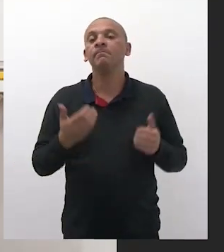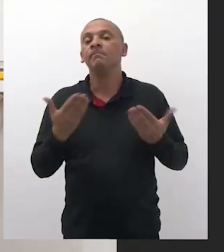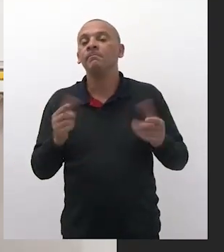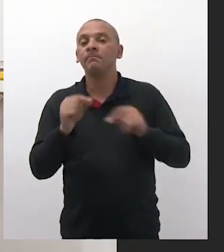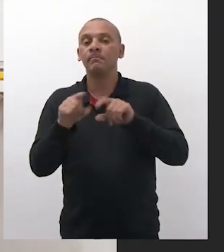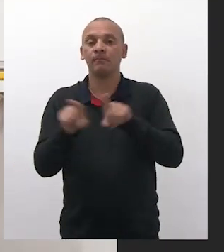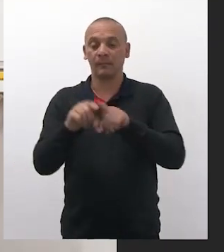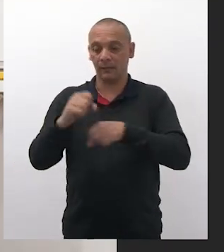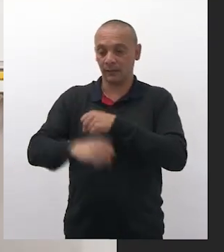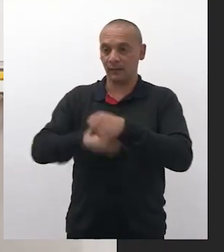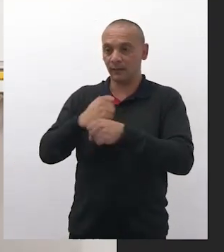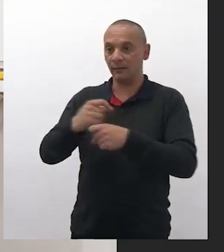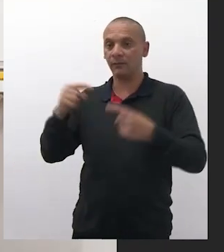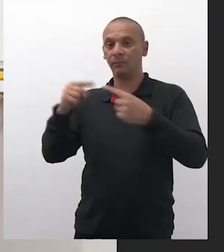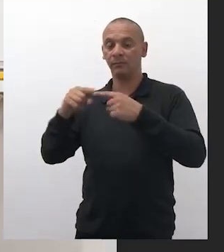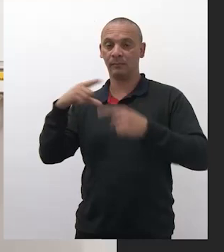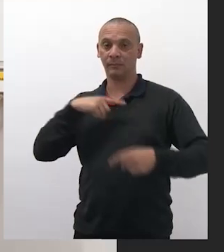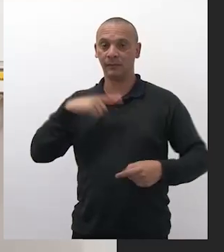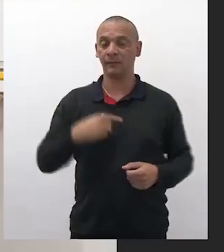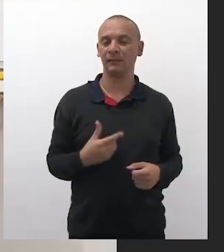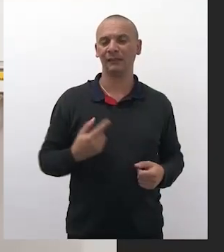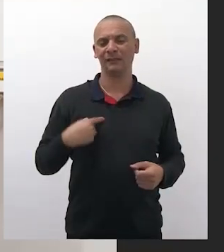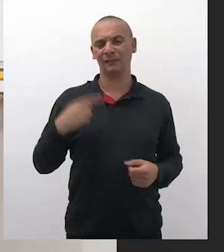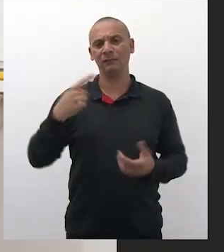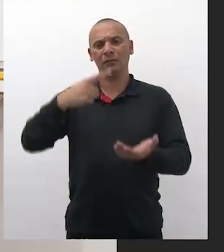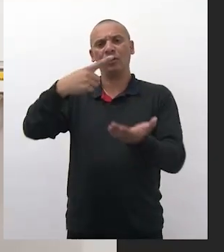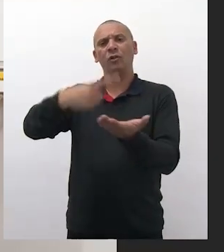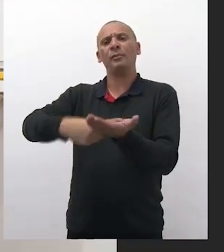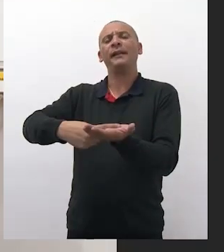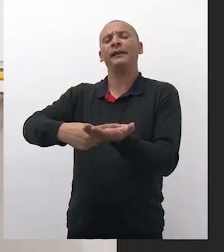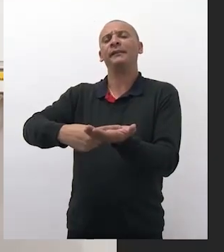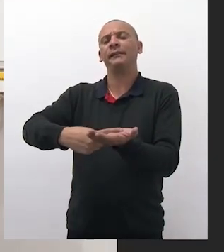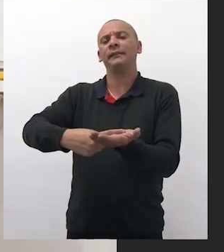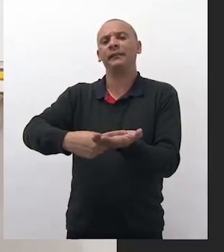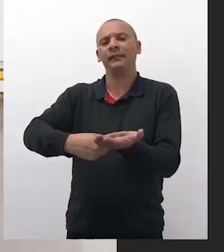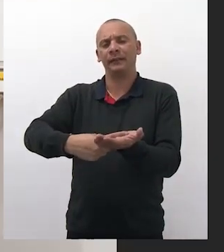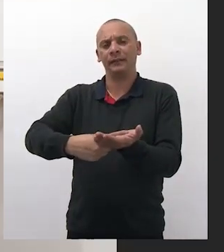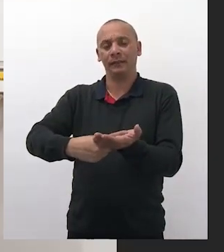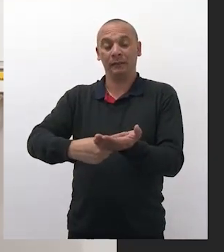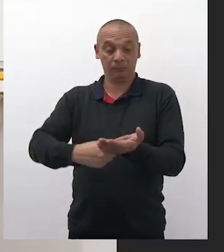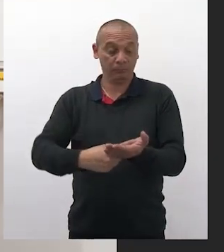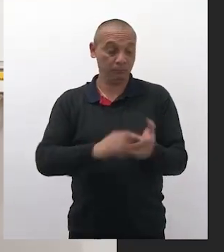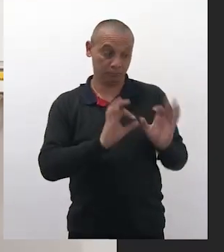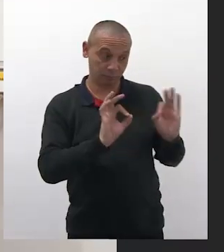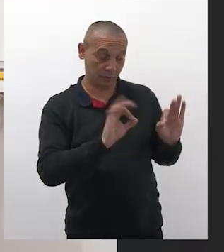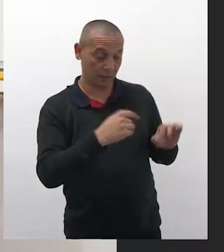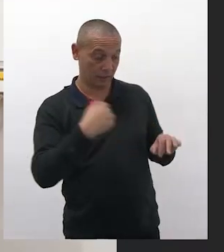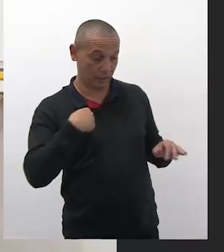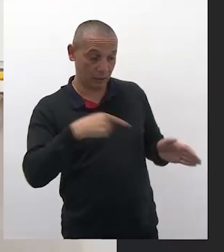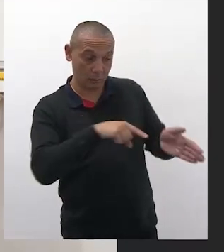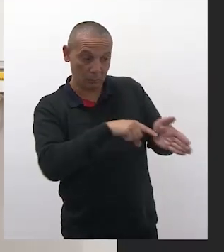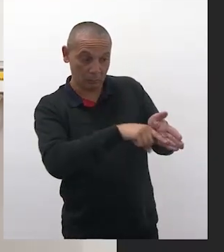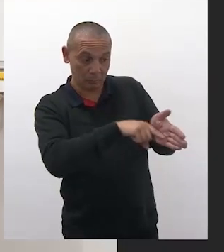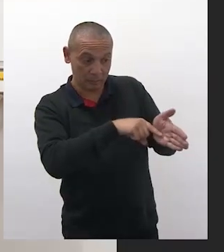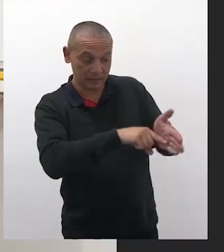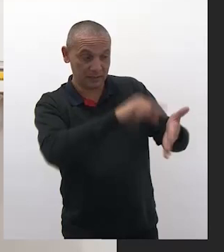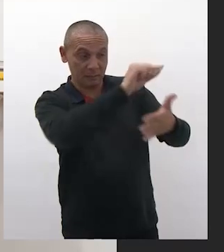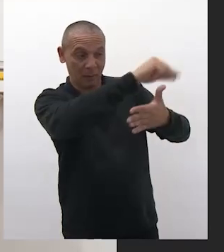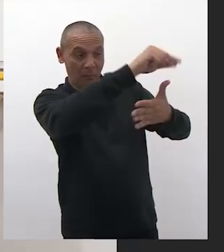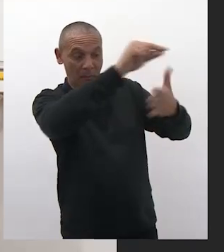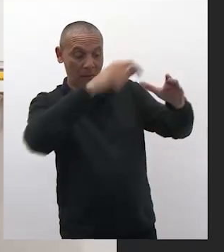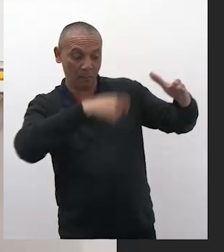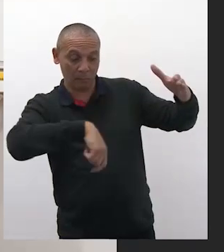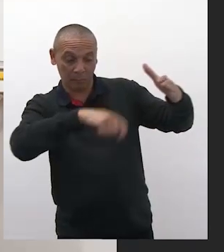naquele ano. Aí ele falou, combinado, professora, se você me deixar a pesquisar todas as receitas, aí